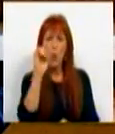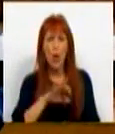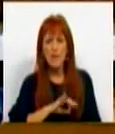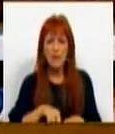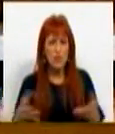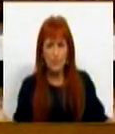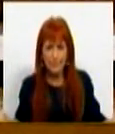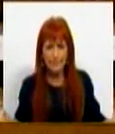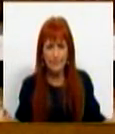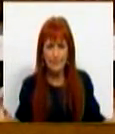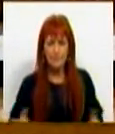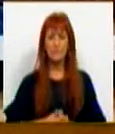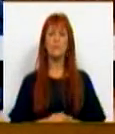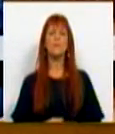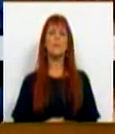senhores.